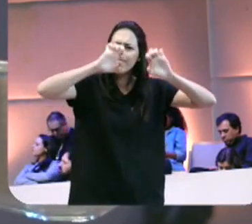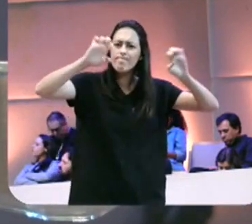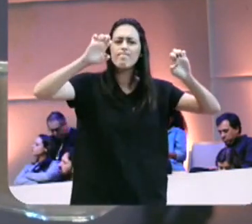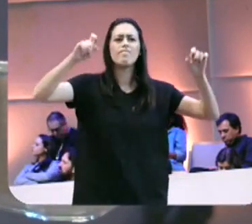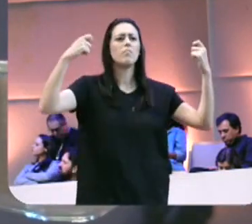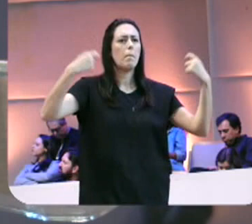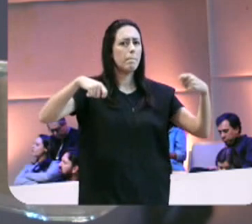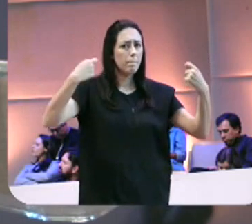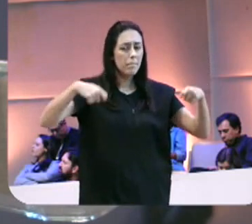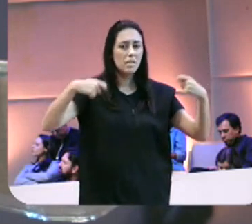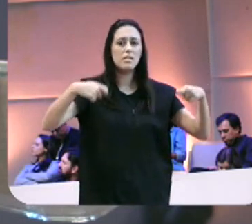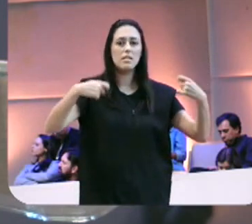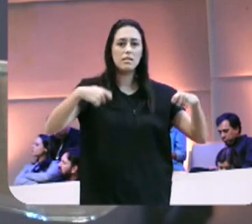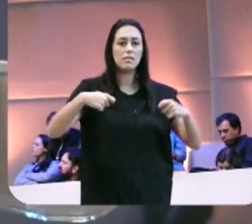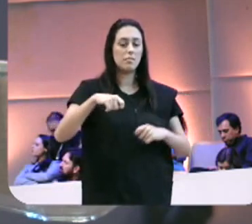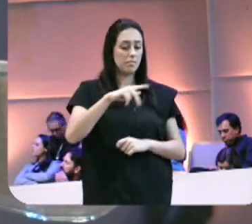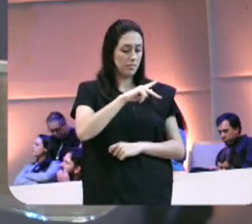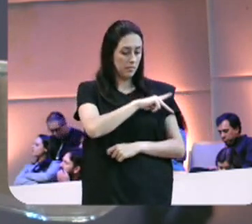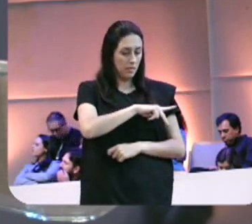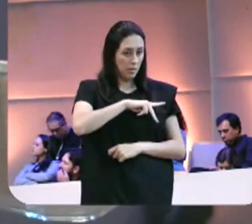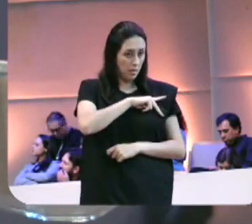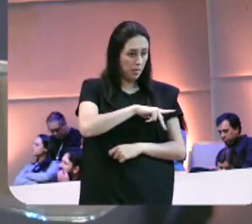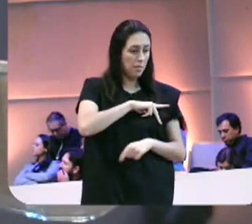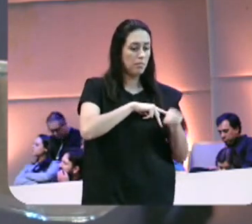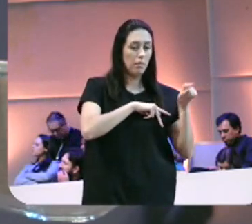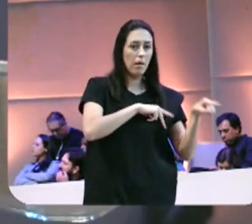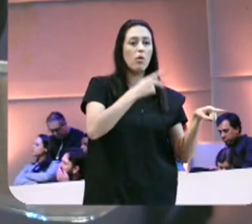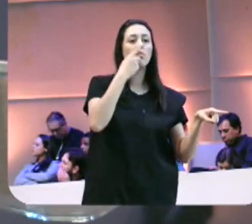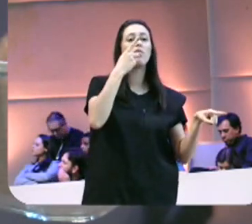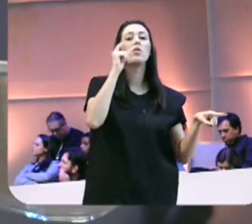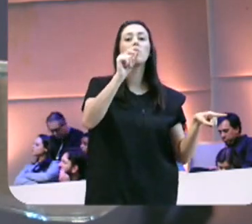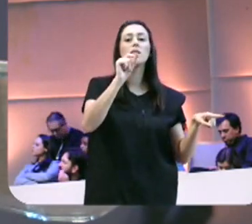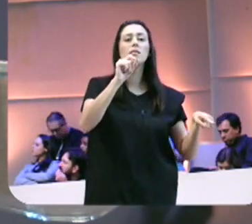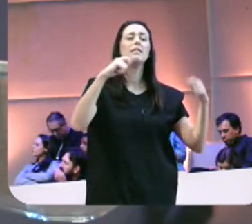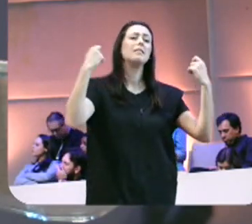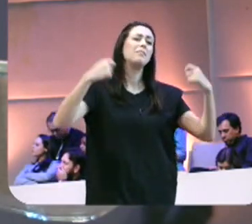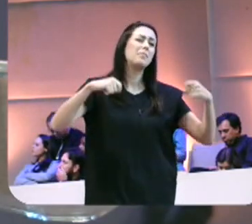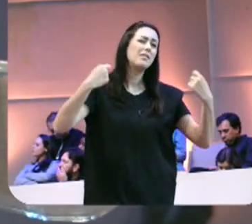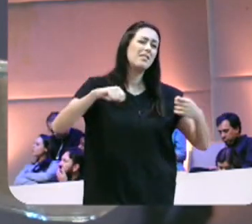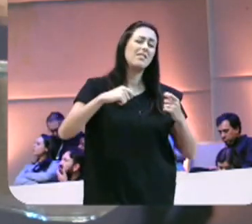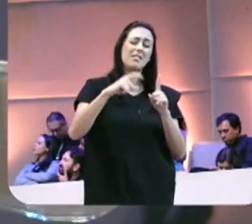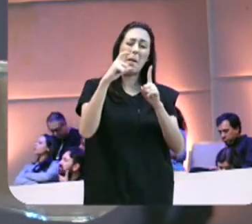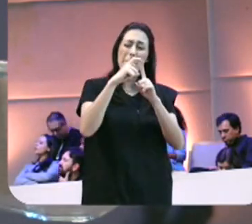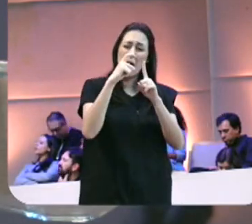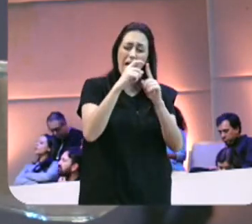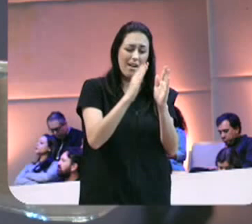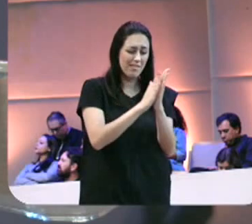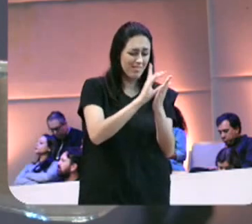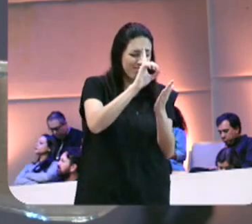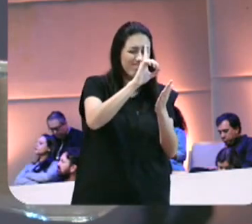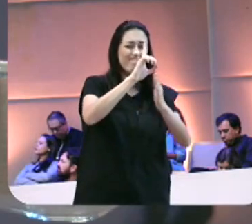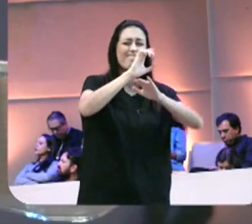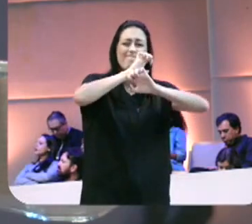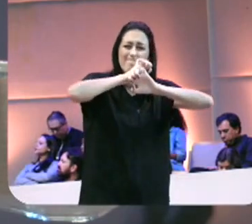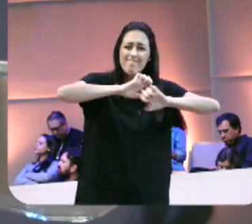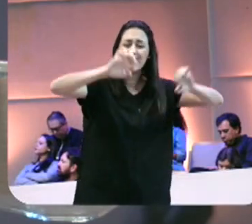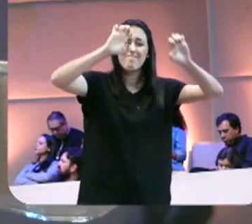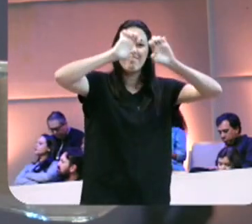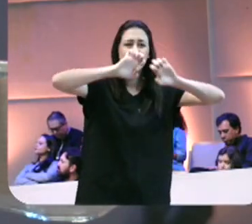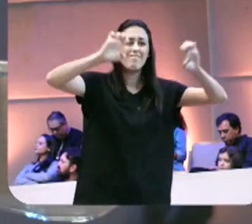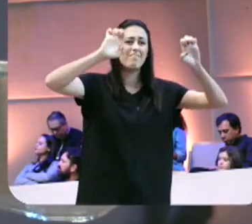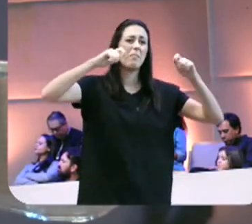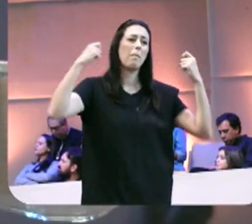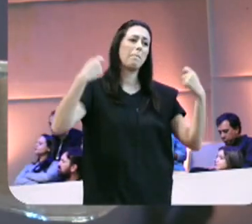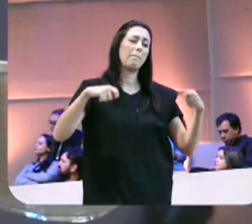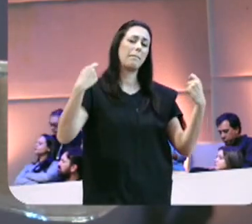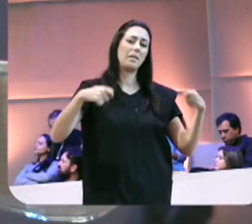As últimas palavras do apóstolo Paulo ao seu filho na fé é: pregue a palavra. E o próprio apóstolo Paulo, como um exemplo daquilo